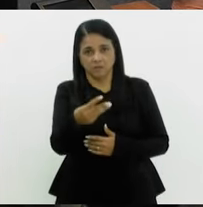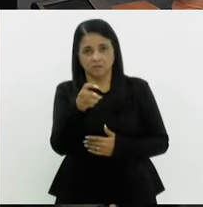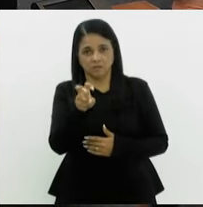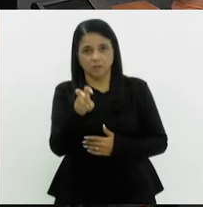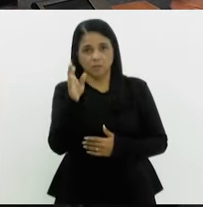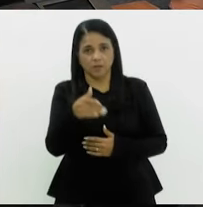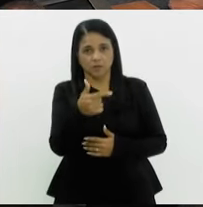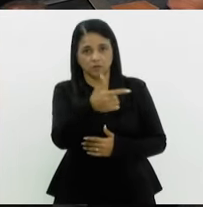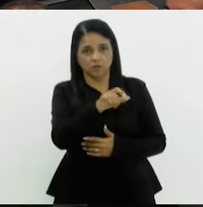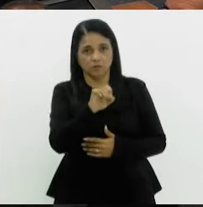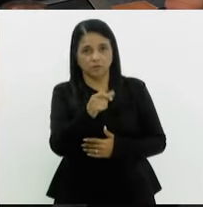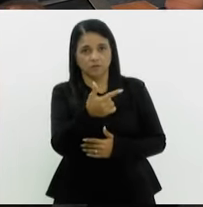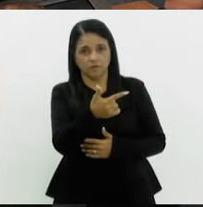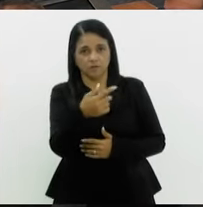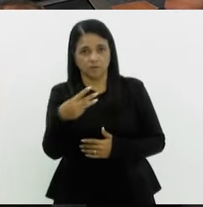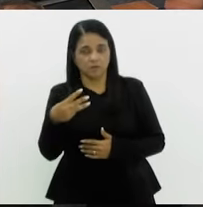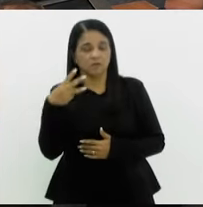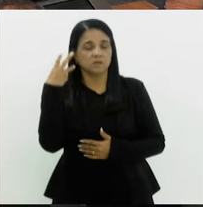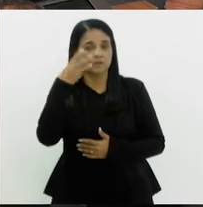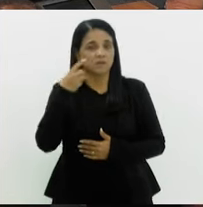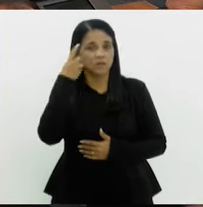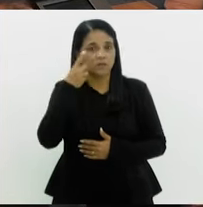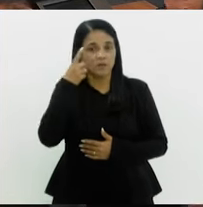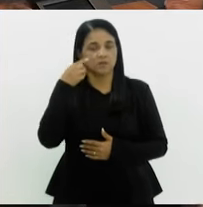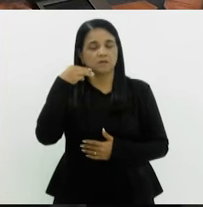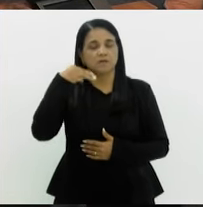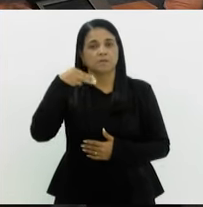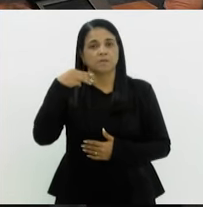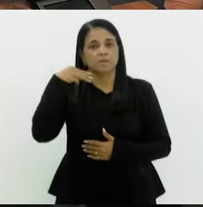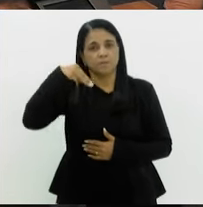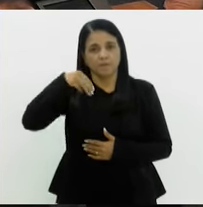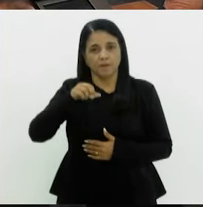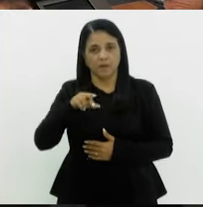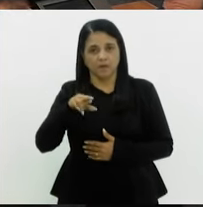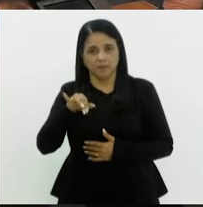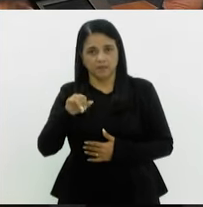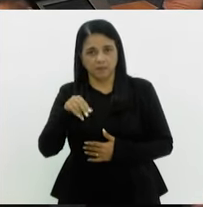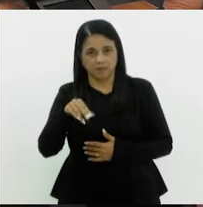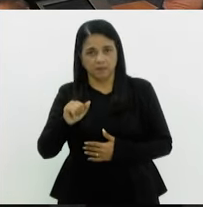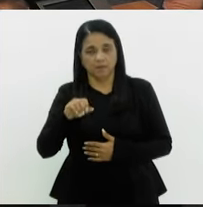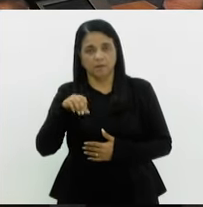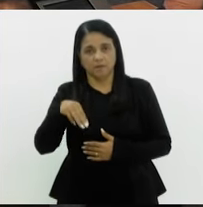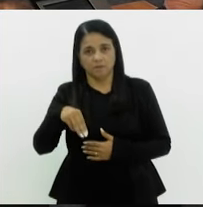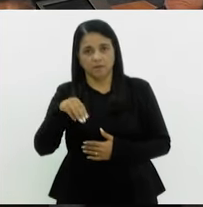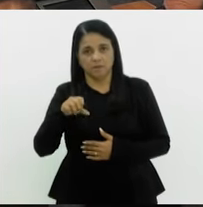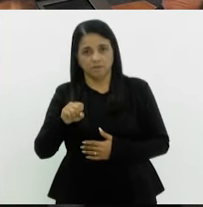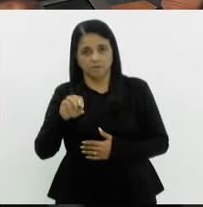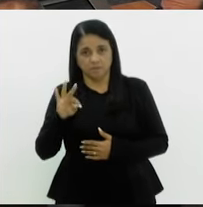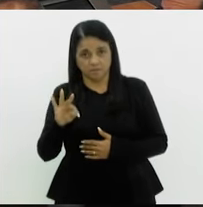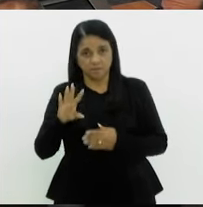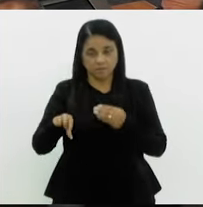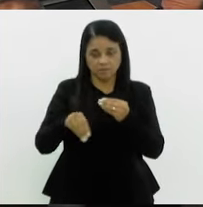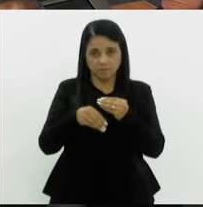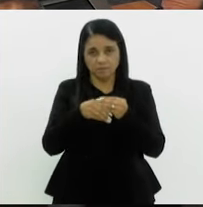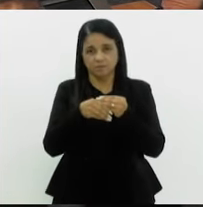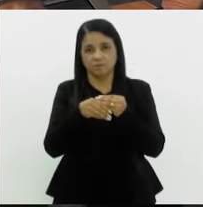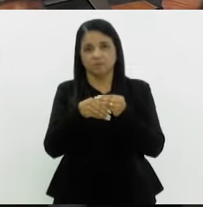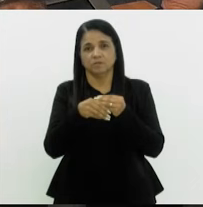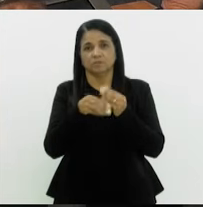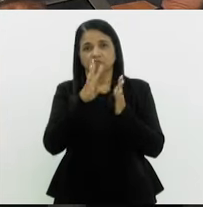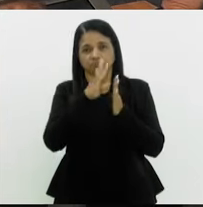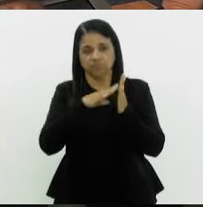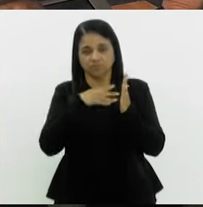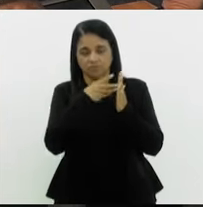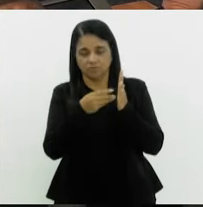735/2023 da nobre colega deputada Marina do MST, que inclui no nosso